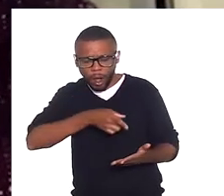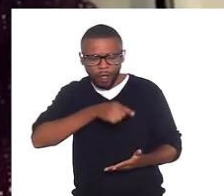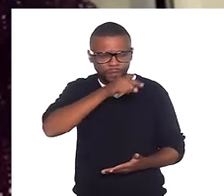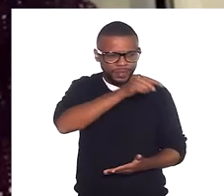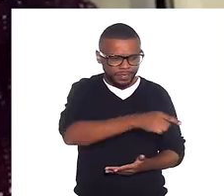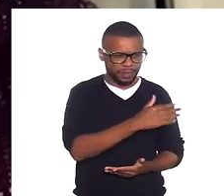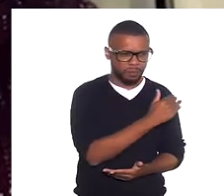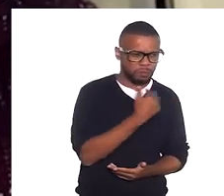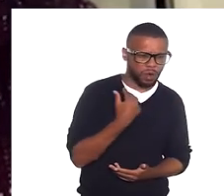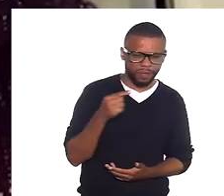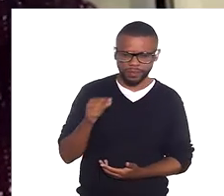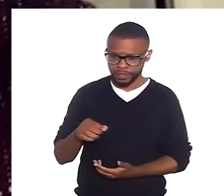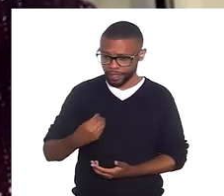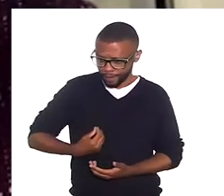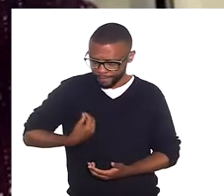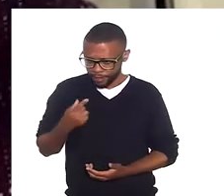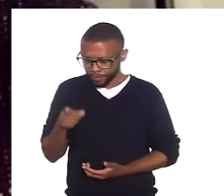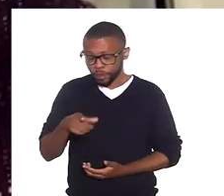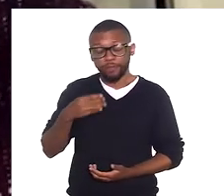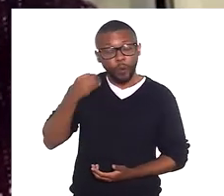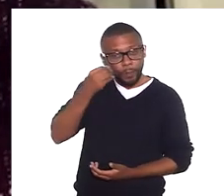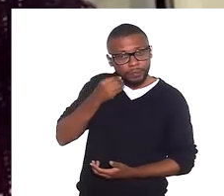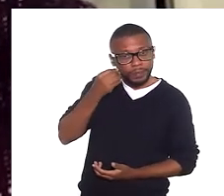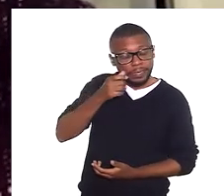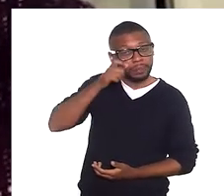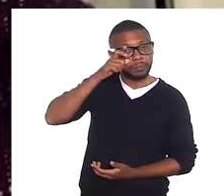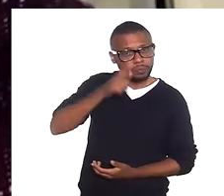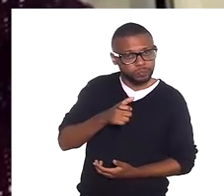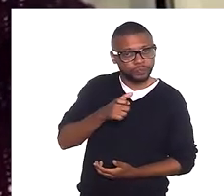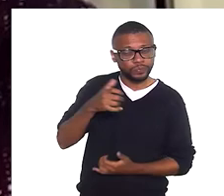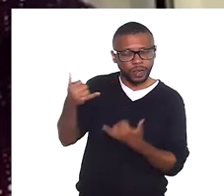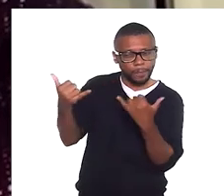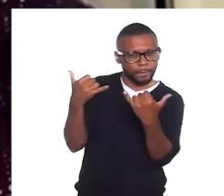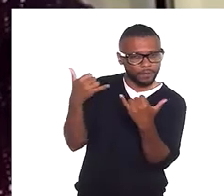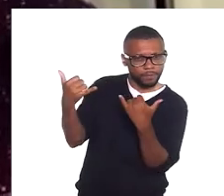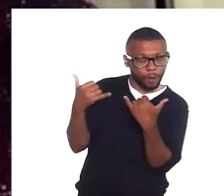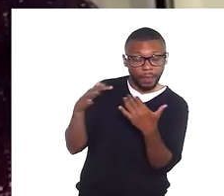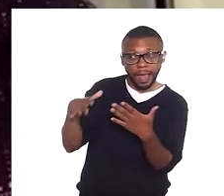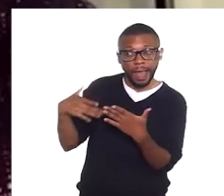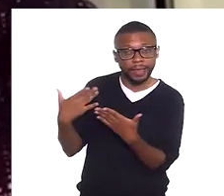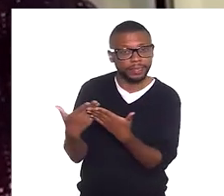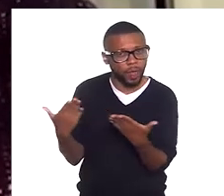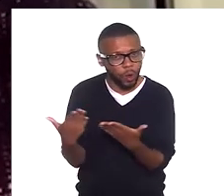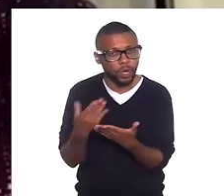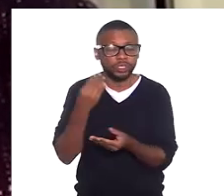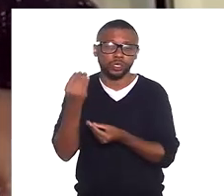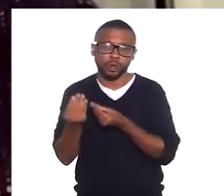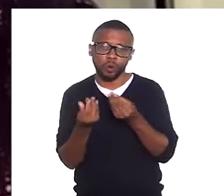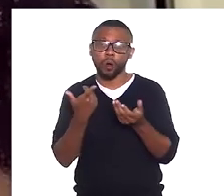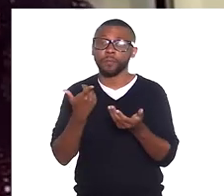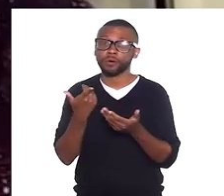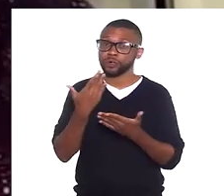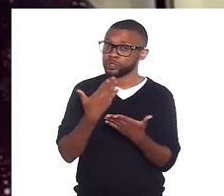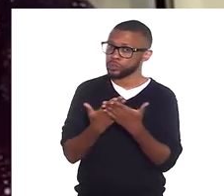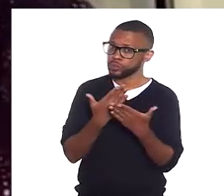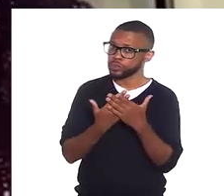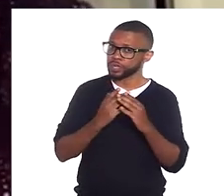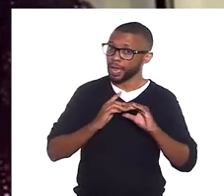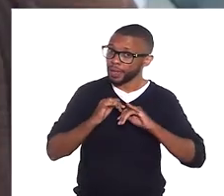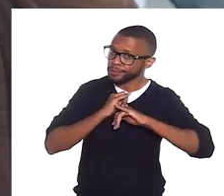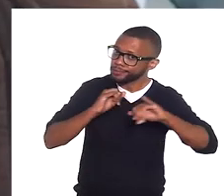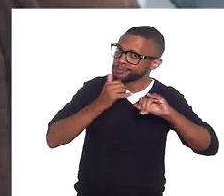no Brasil quem vive e quem morre. Então foi uma experiência muito interessante e que me informa até hoje como fazer